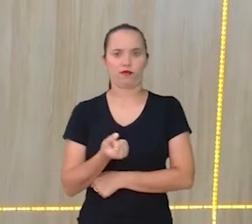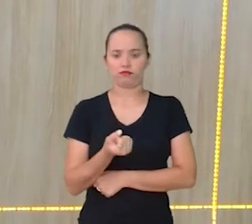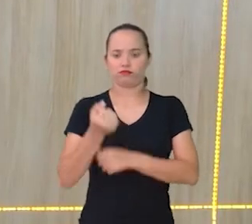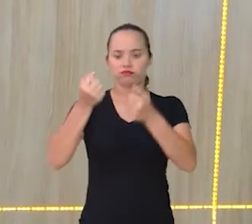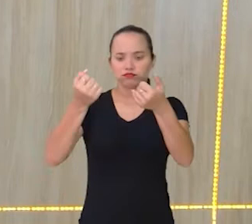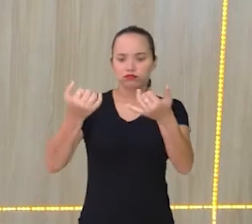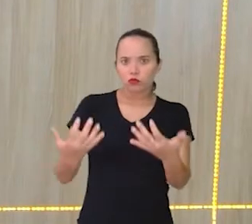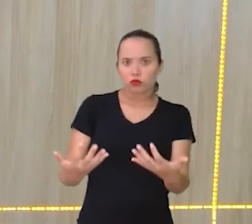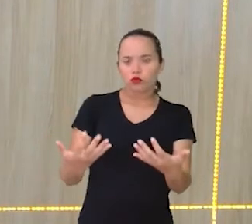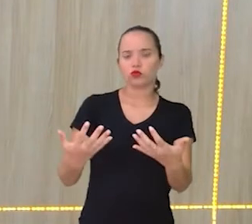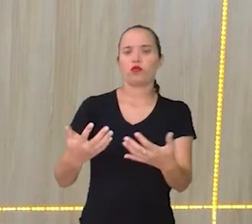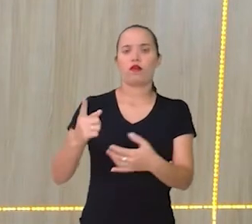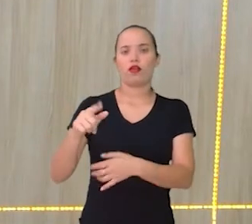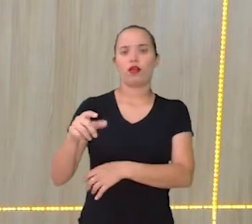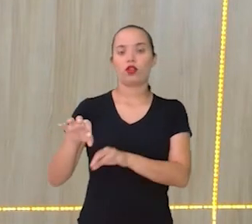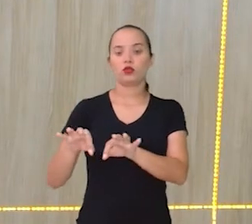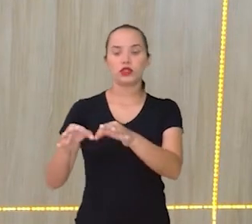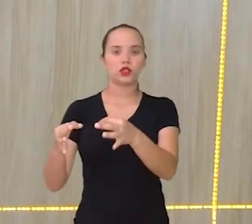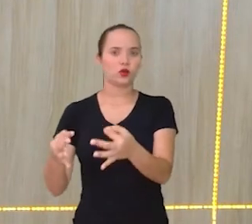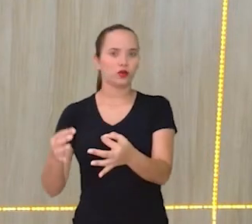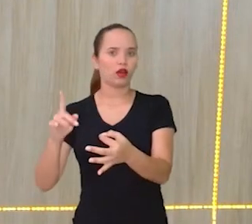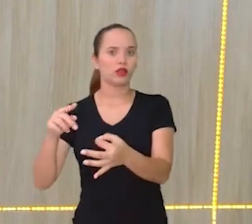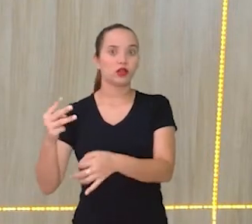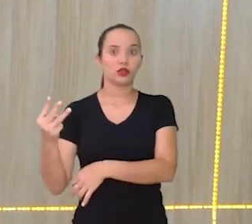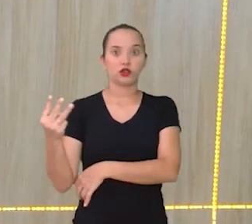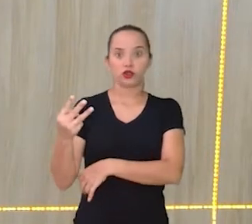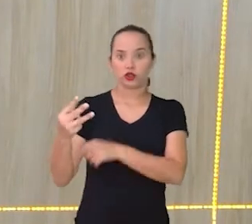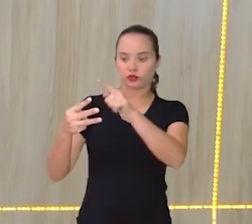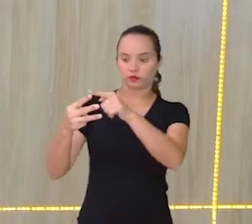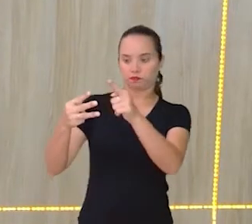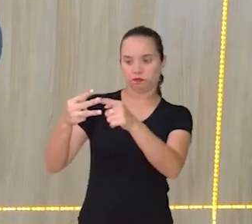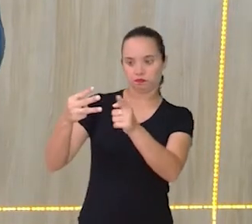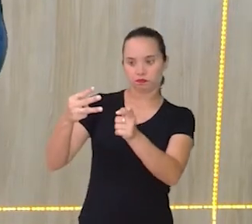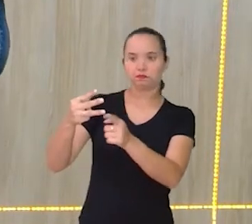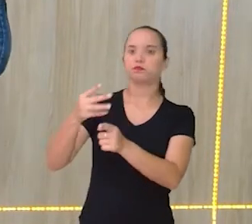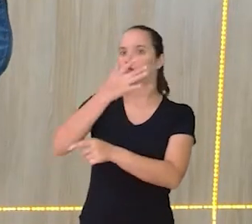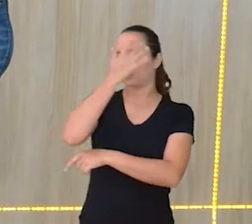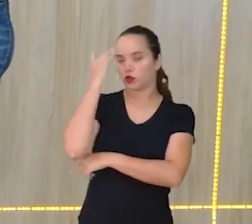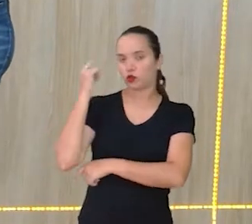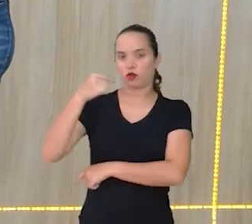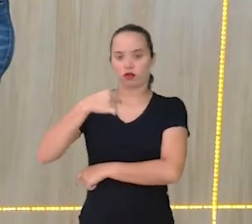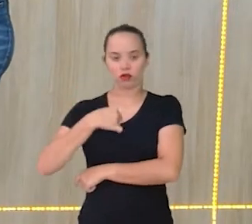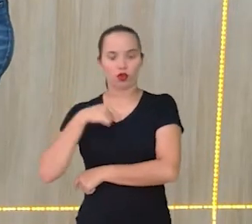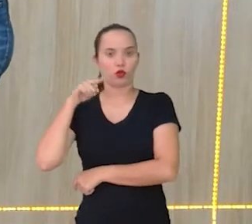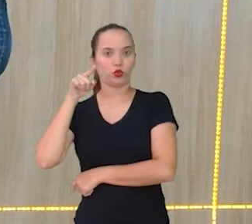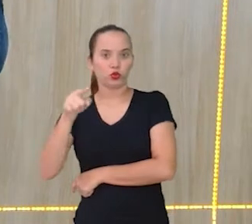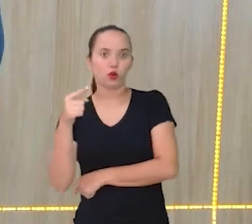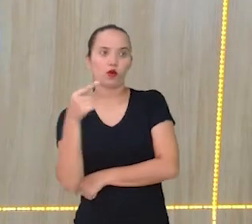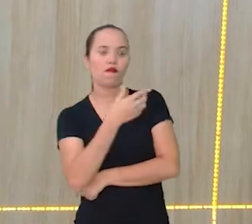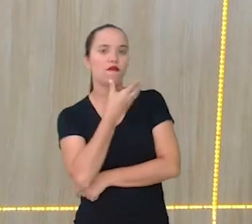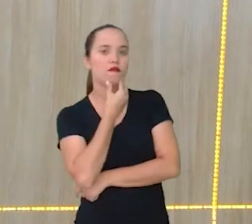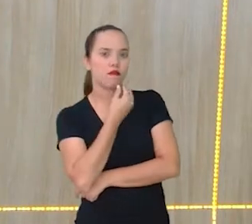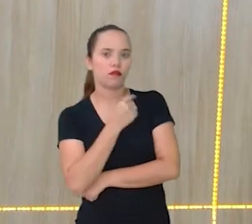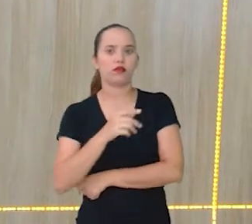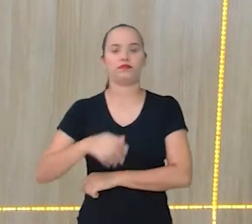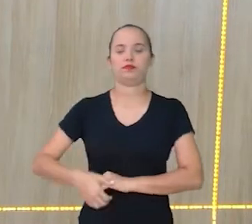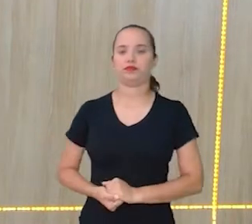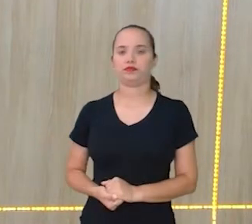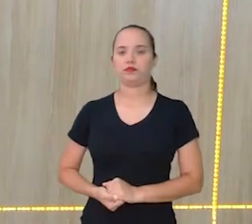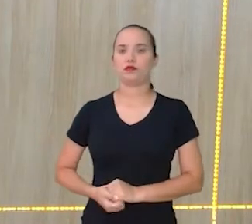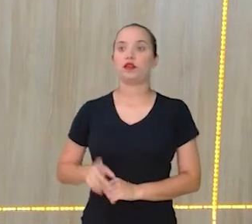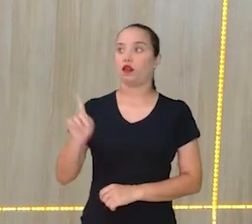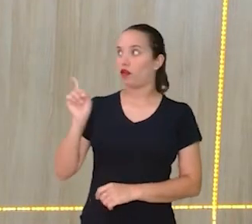no singular, nas três primeiras pessoas, certo? Eu, tu, ele. Aqui está